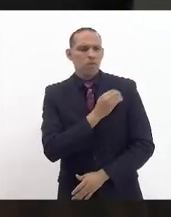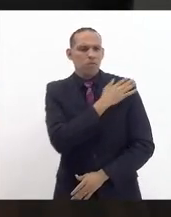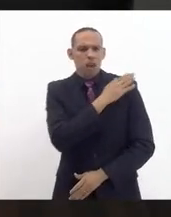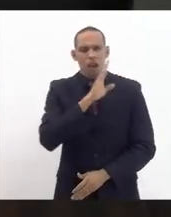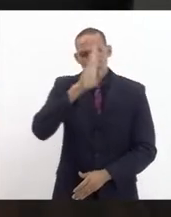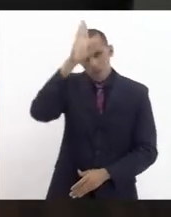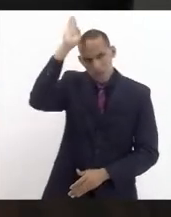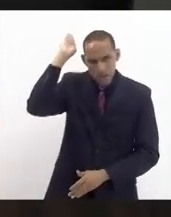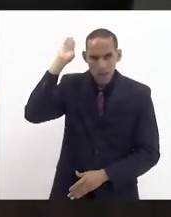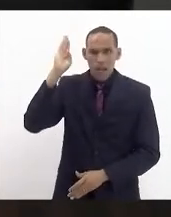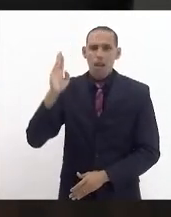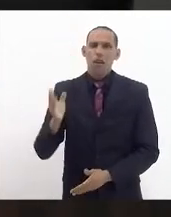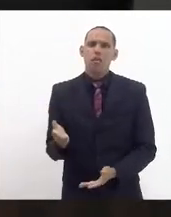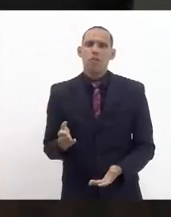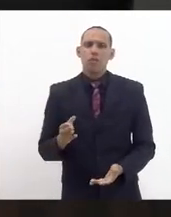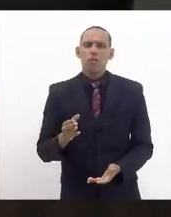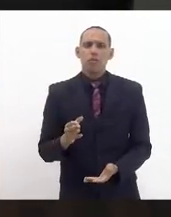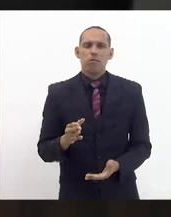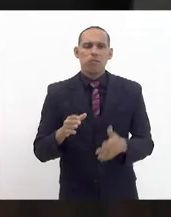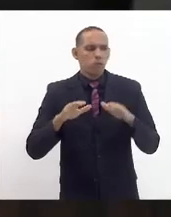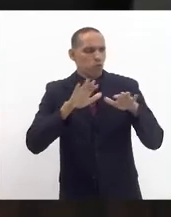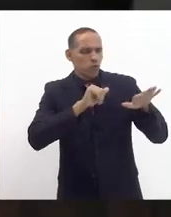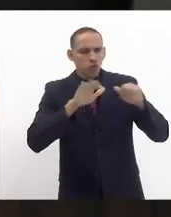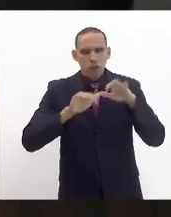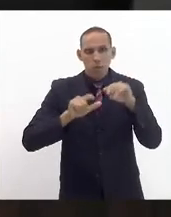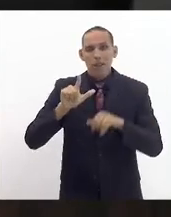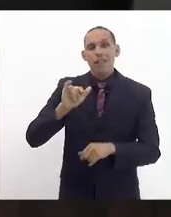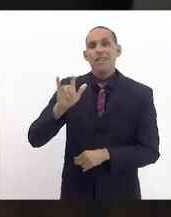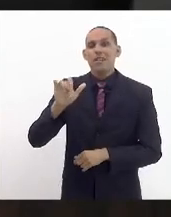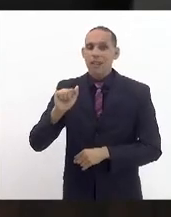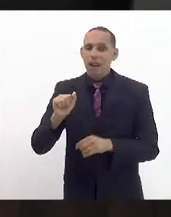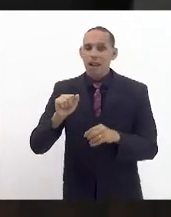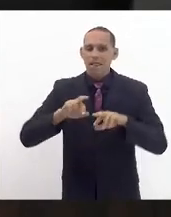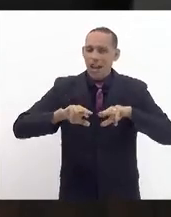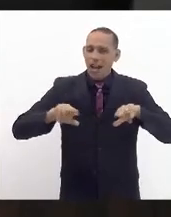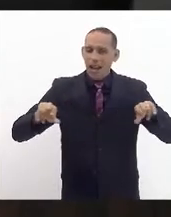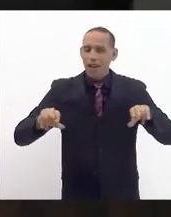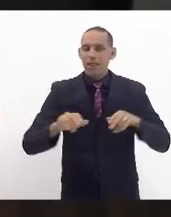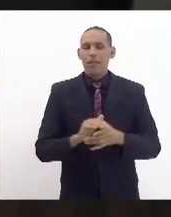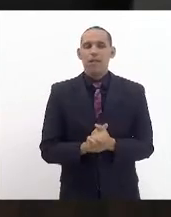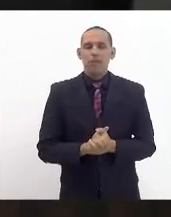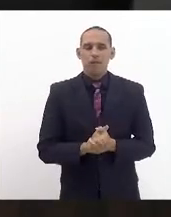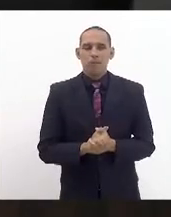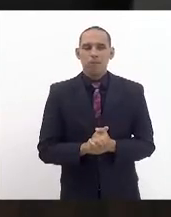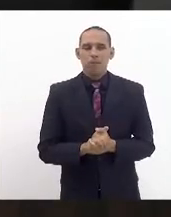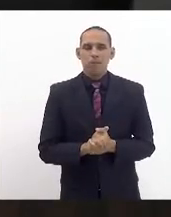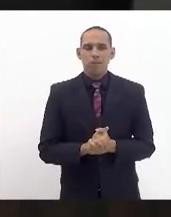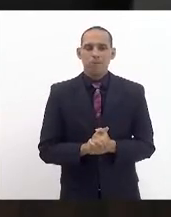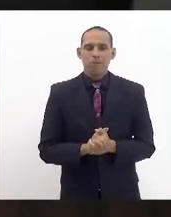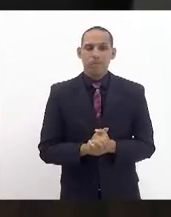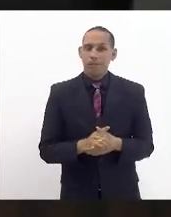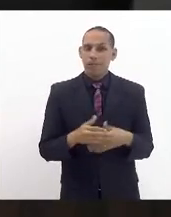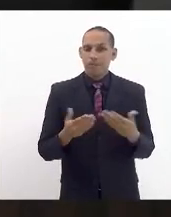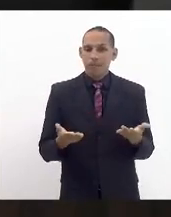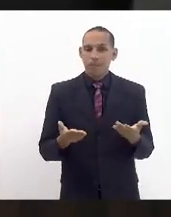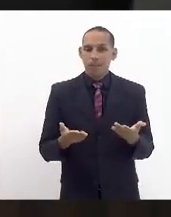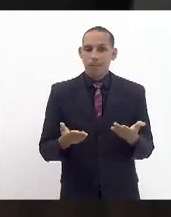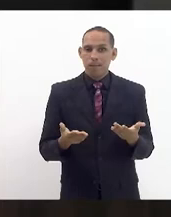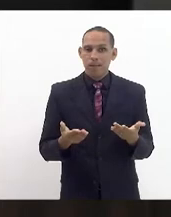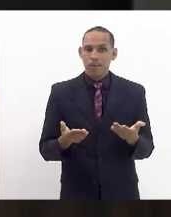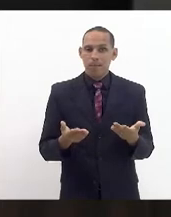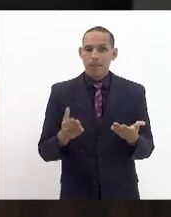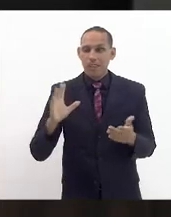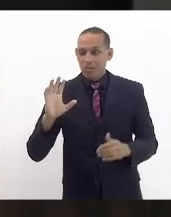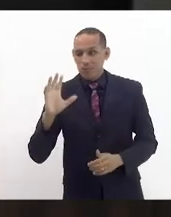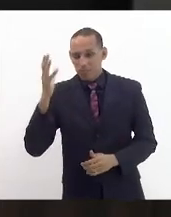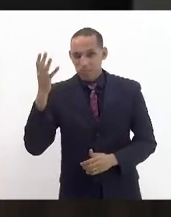convidar a Liga, as ligas, porque, na verdade, aí é uma outra liga. Então, esses e outros